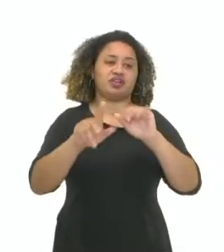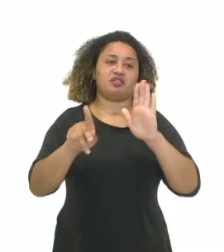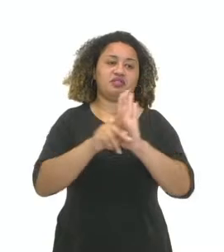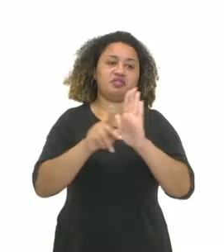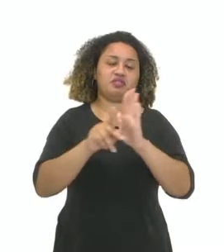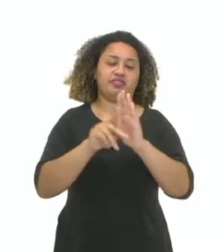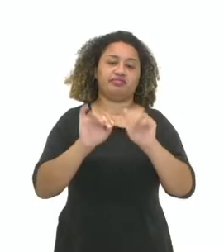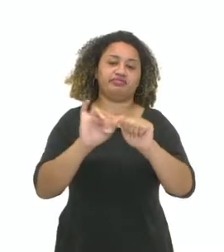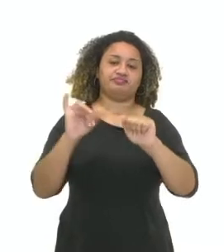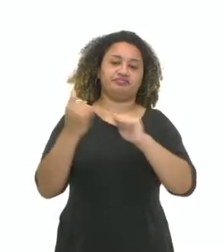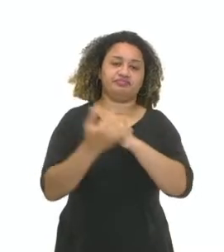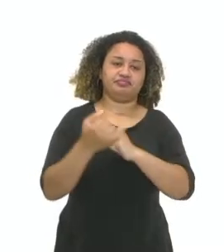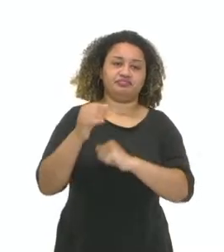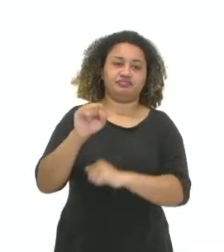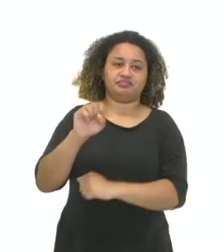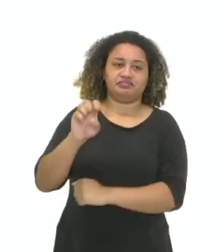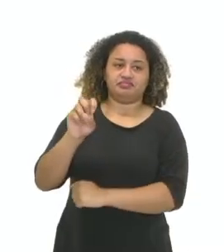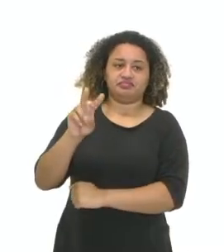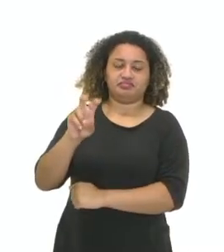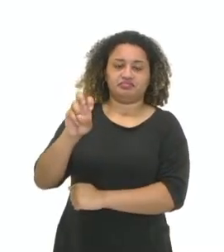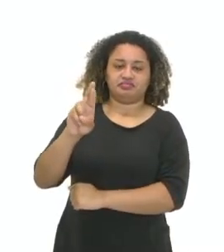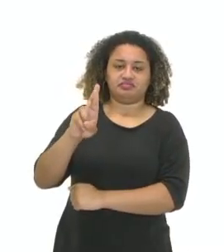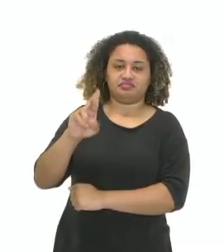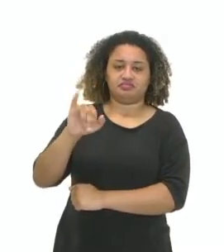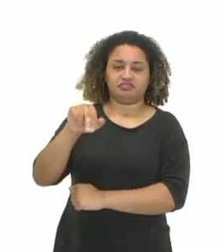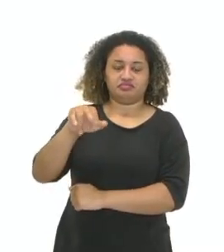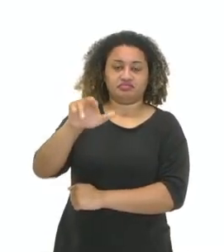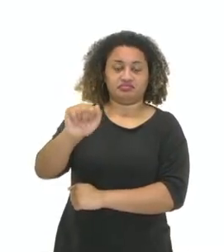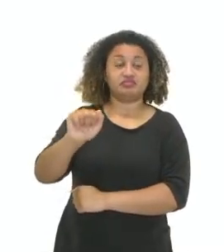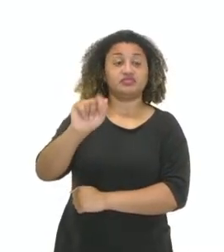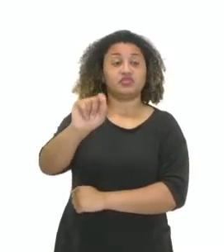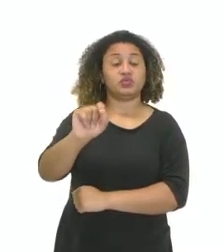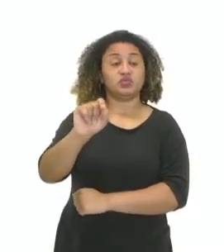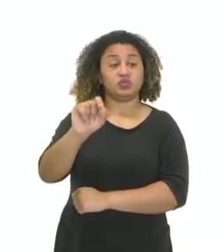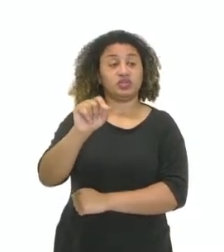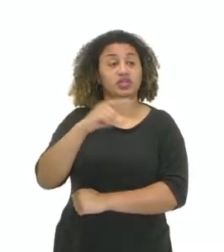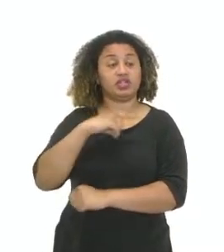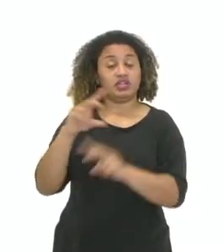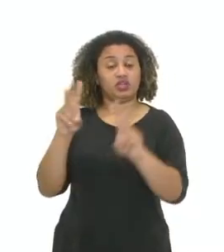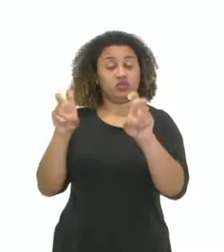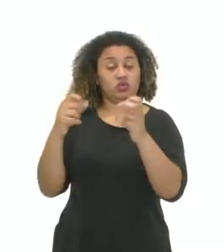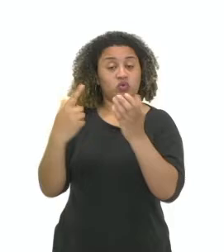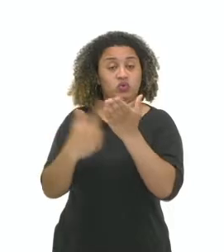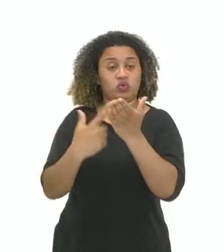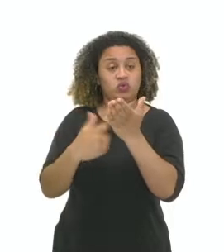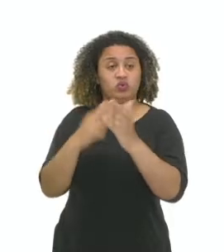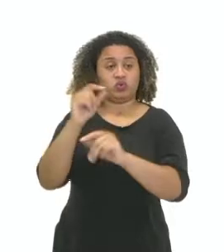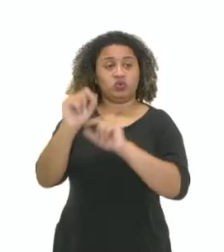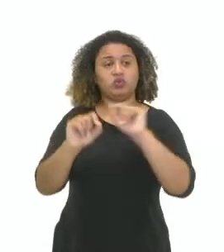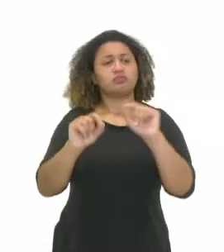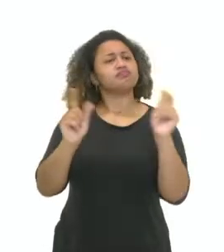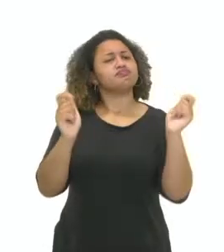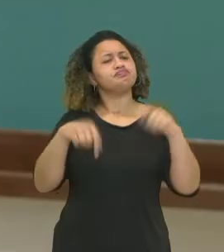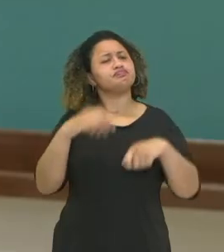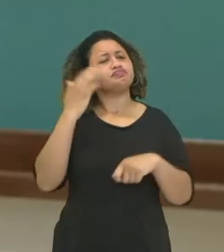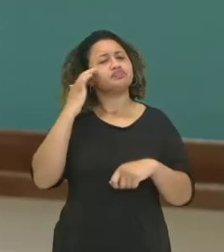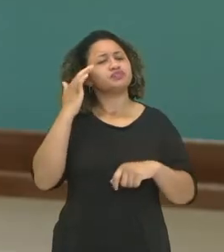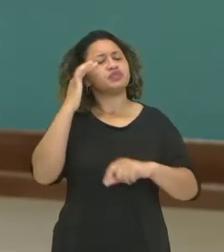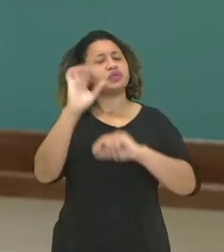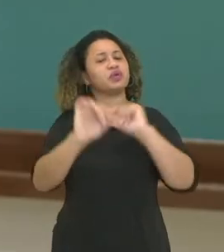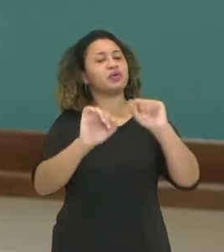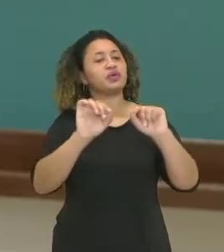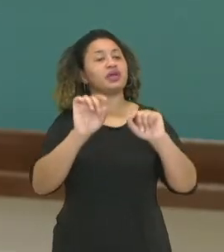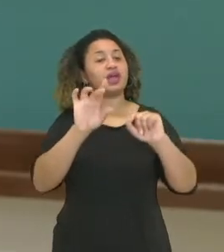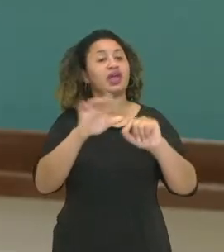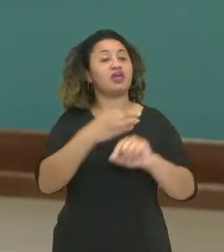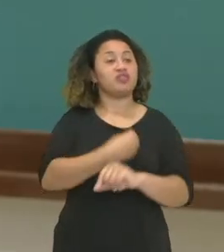ao adjetivo Severina, do título Morte e Vida Severina, é possível entender que se refere apenas